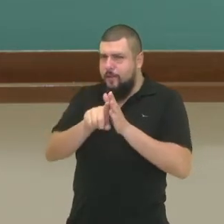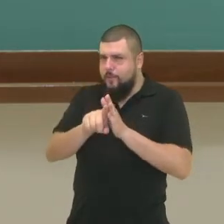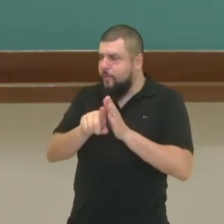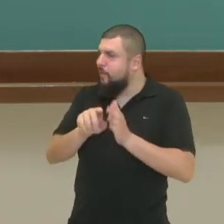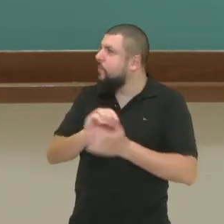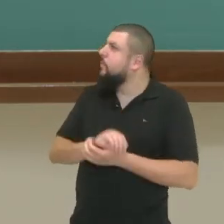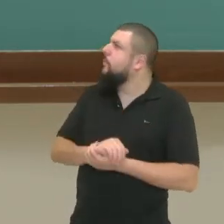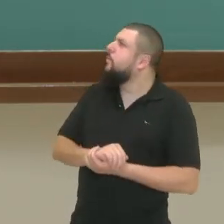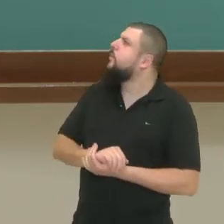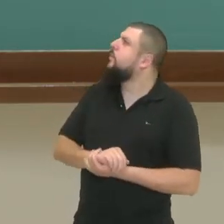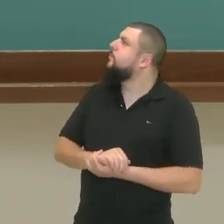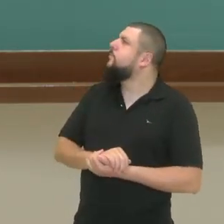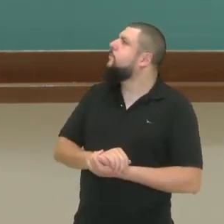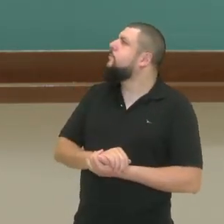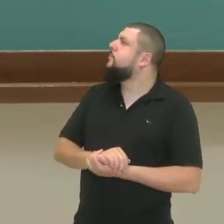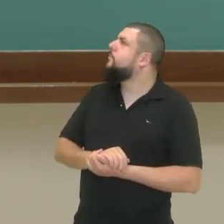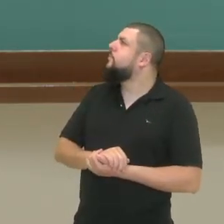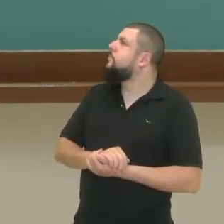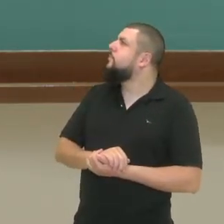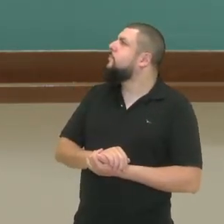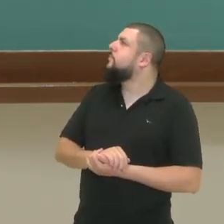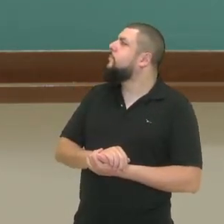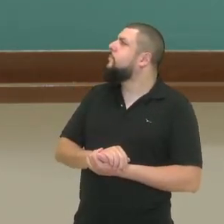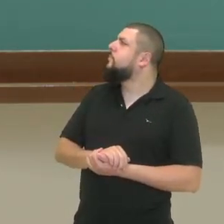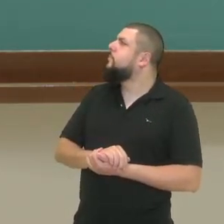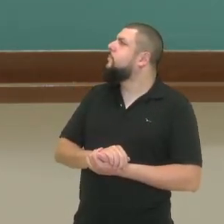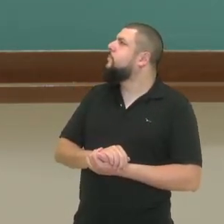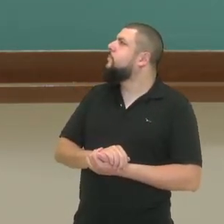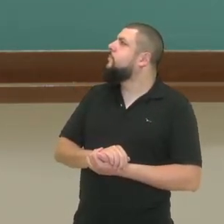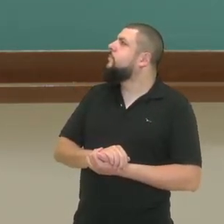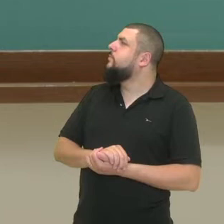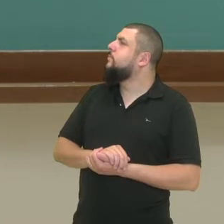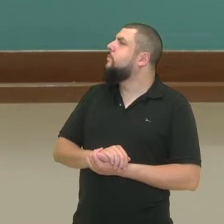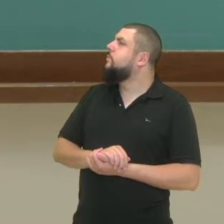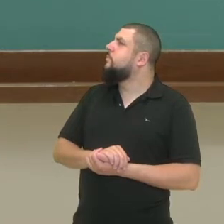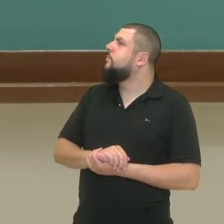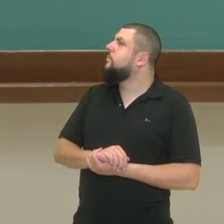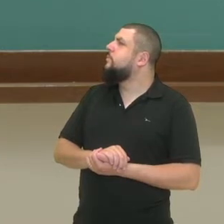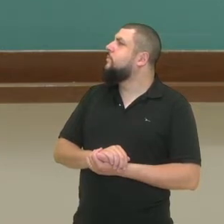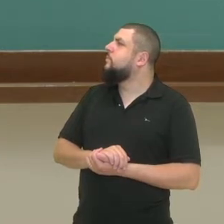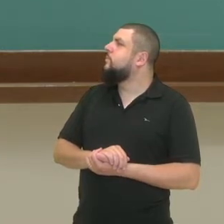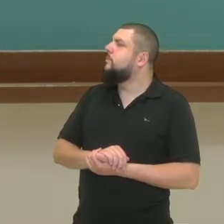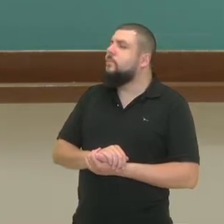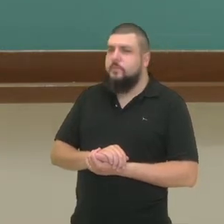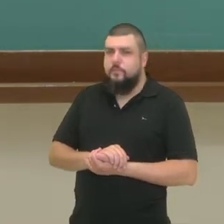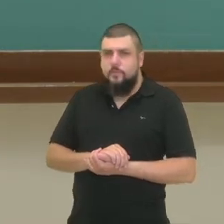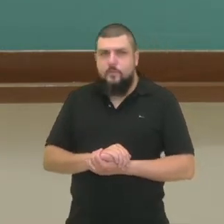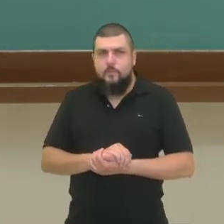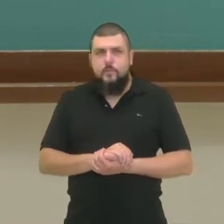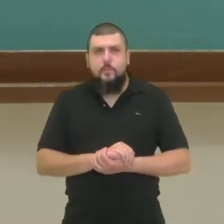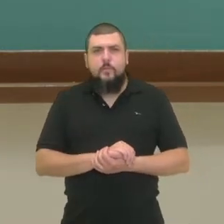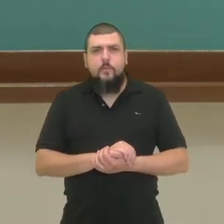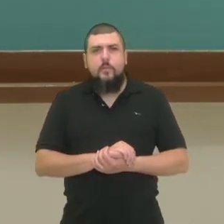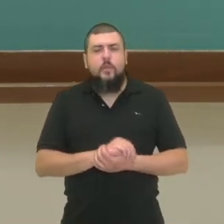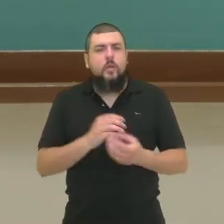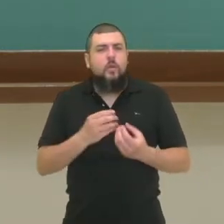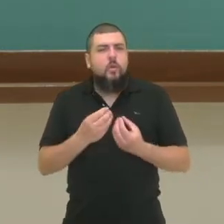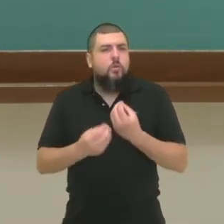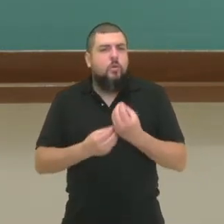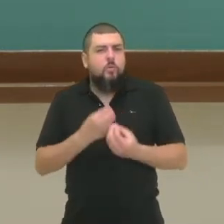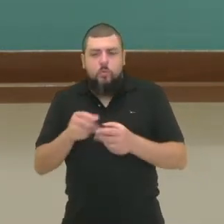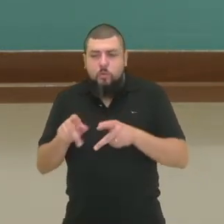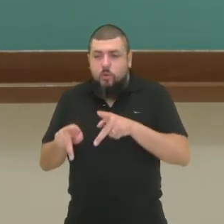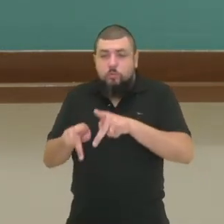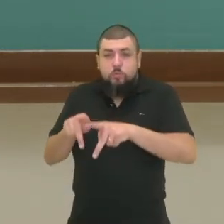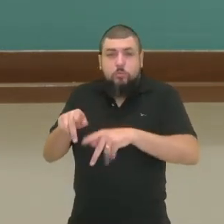atuando nesse momento em que a população em situação de rua se encontra bastante fragilizada? E quais as ações o poder